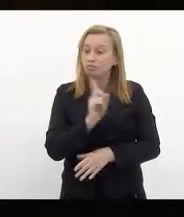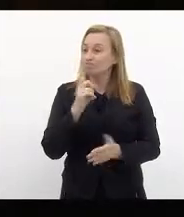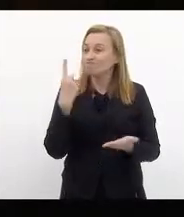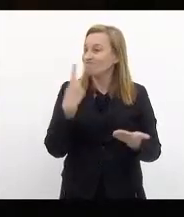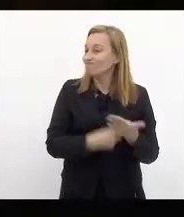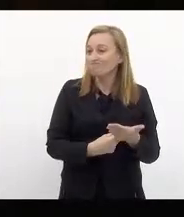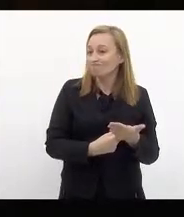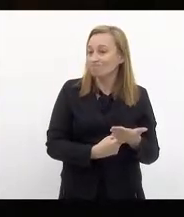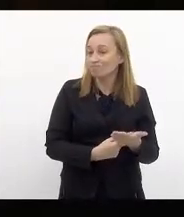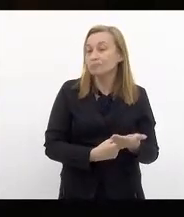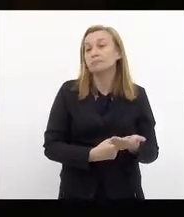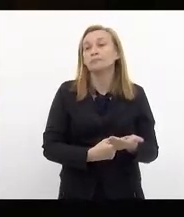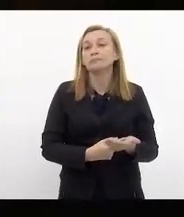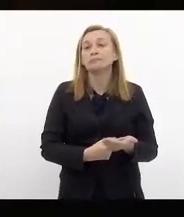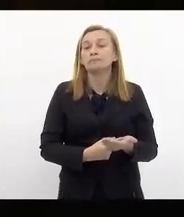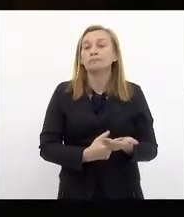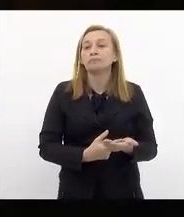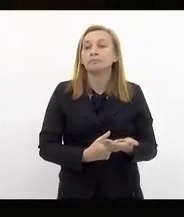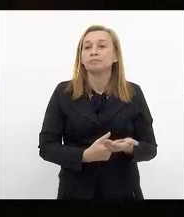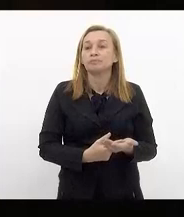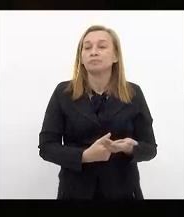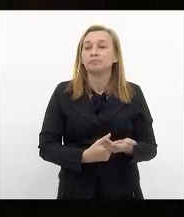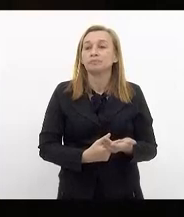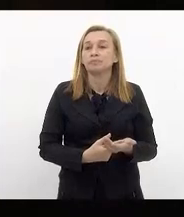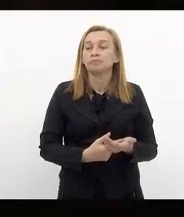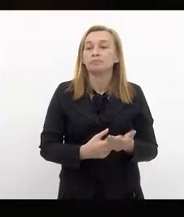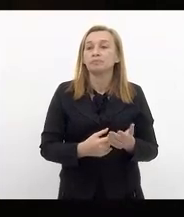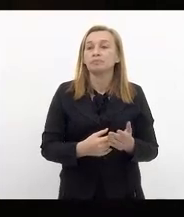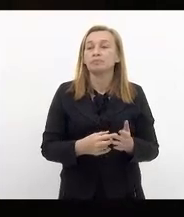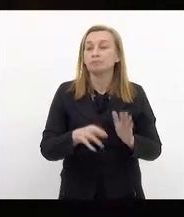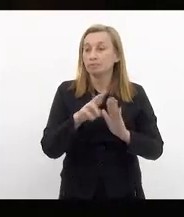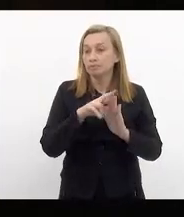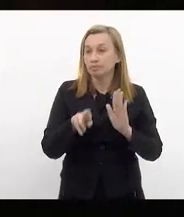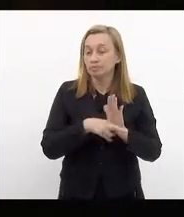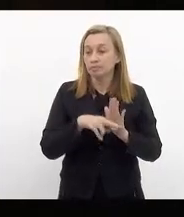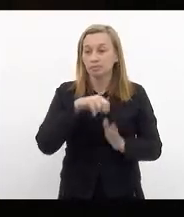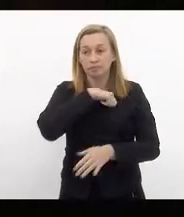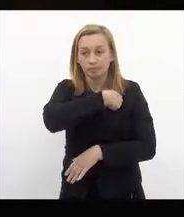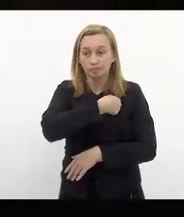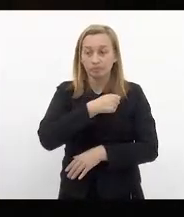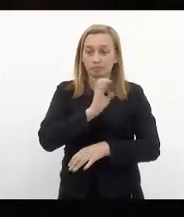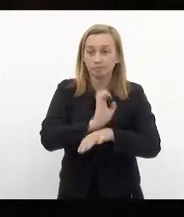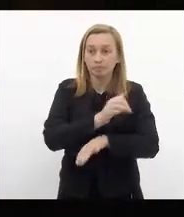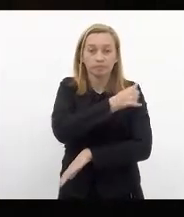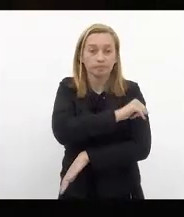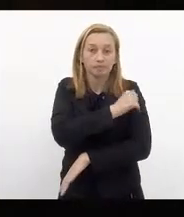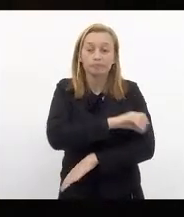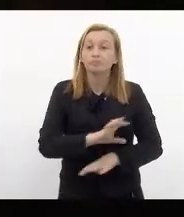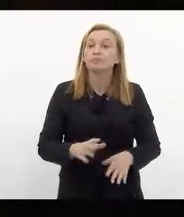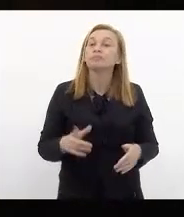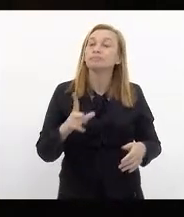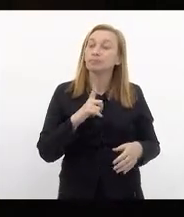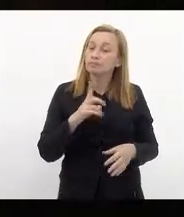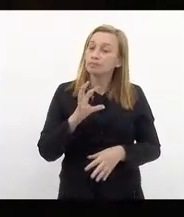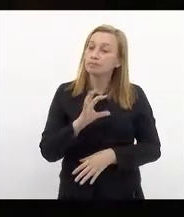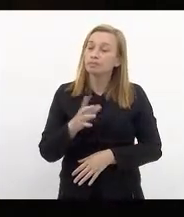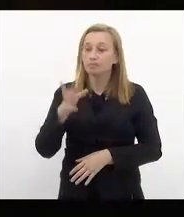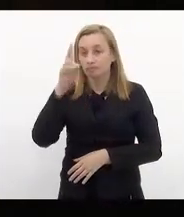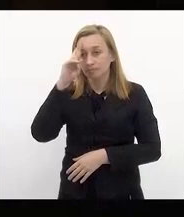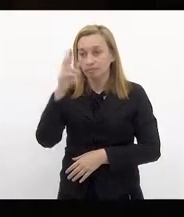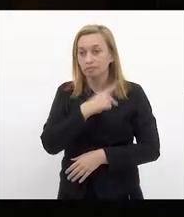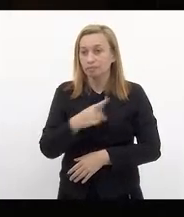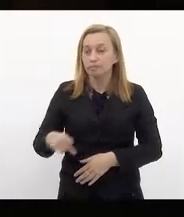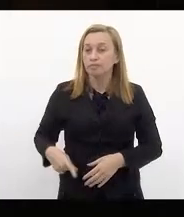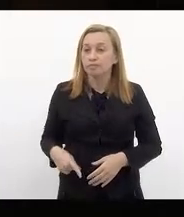descompromissada, inclusive com os termos fiscais do Estado do Rio de Janeiro. Então, a gente tem, inclusive, senhora